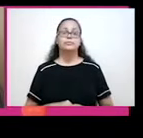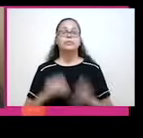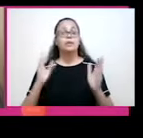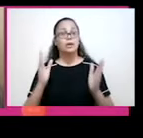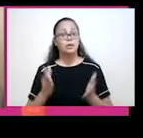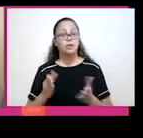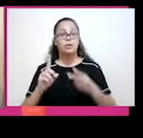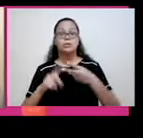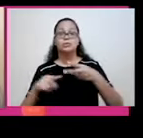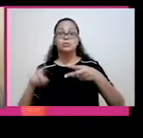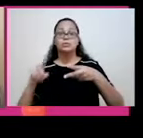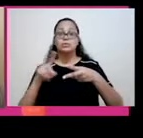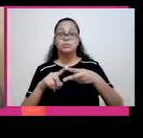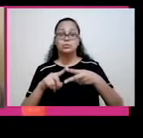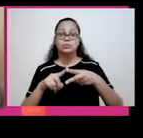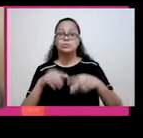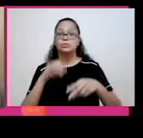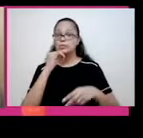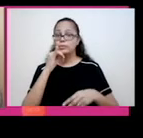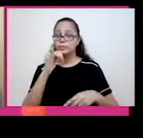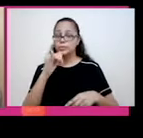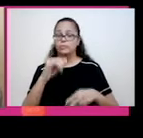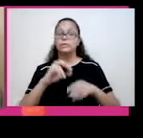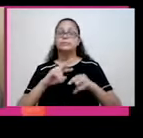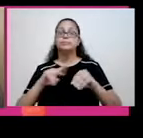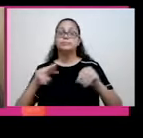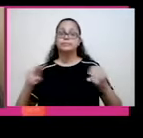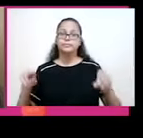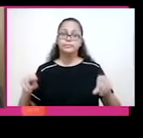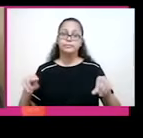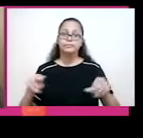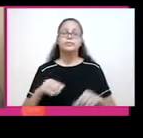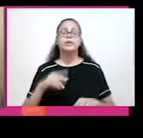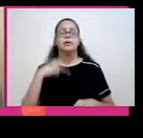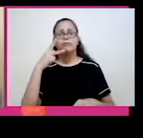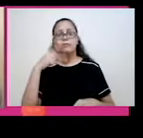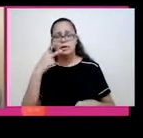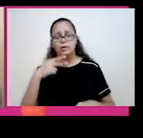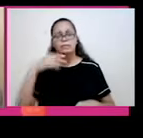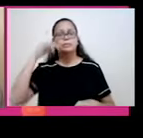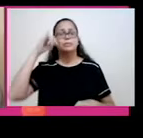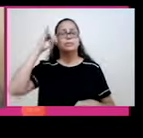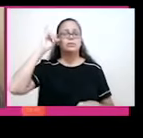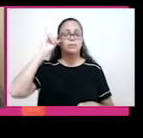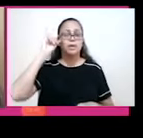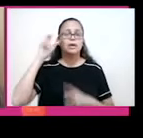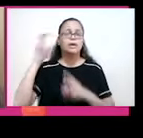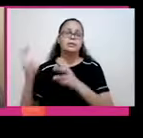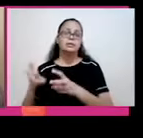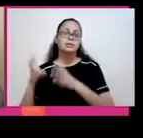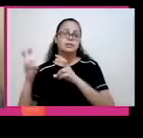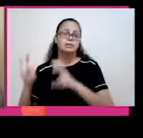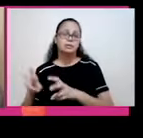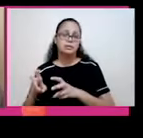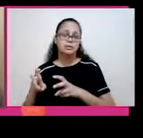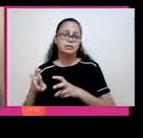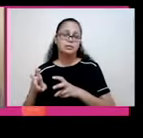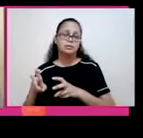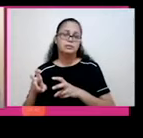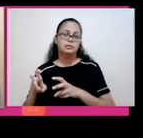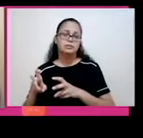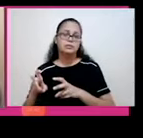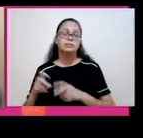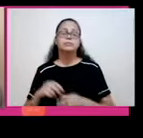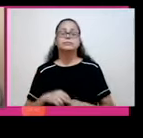dos recursos energéticos na China. Falamos aí das principais produções pecuárias, né? Agrícolas, né? Então vamos juntar os termos aí,